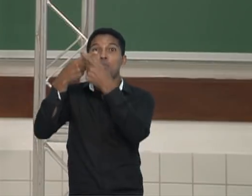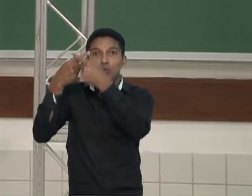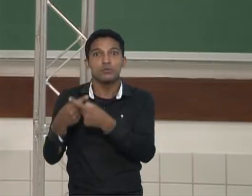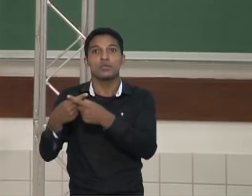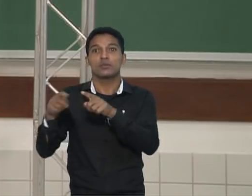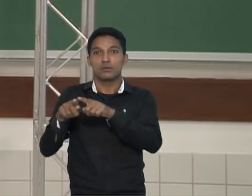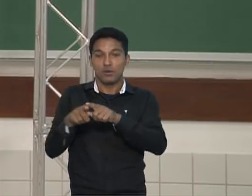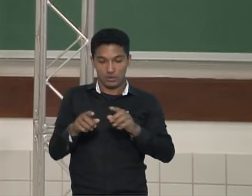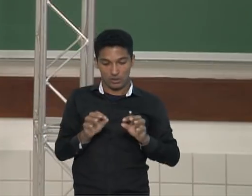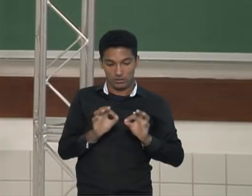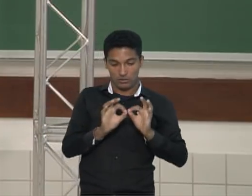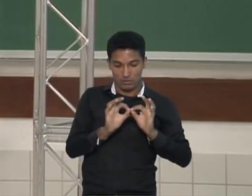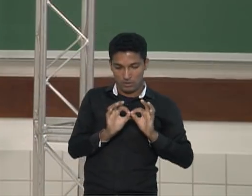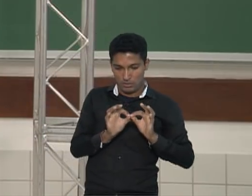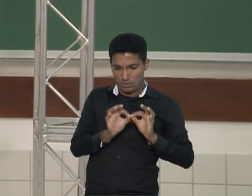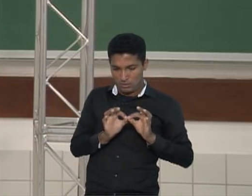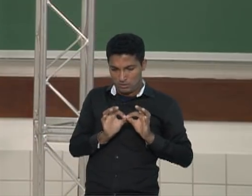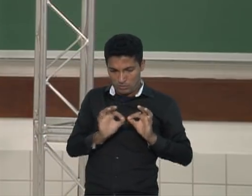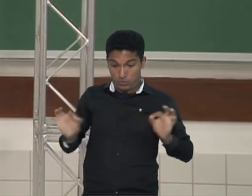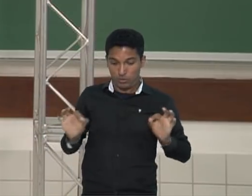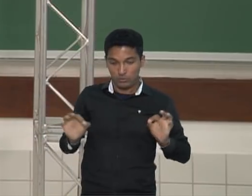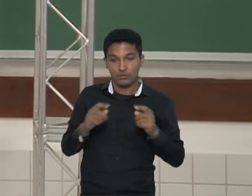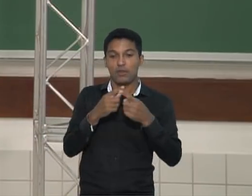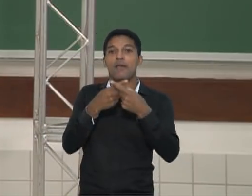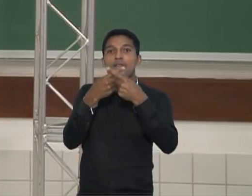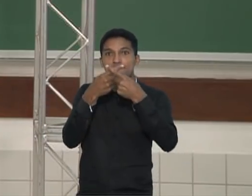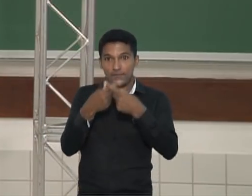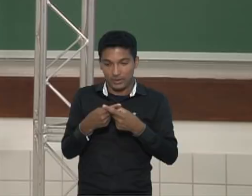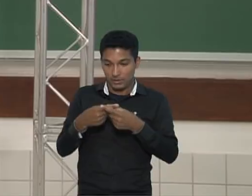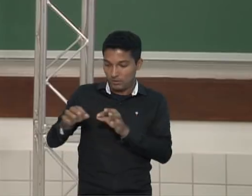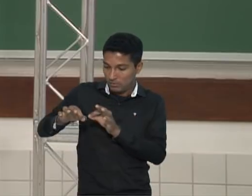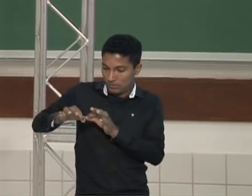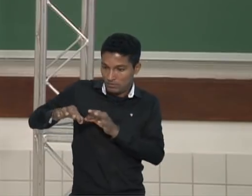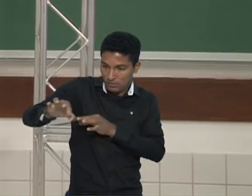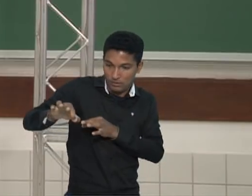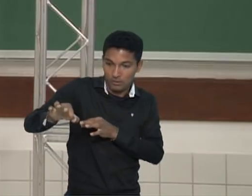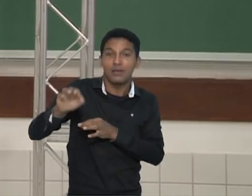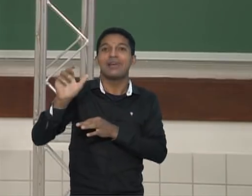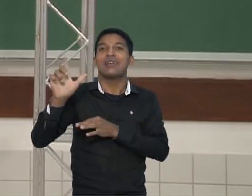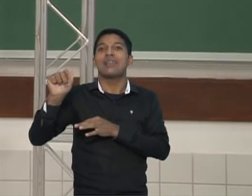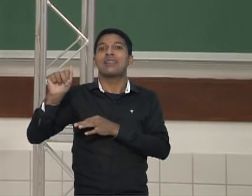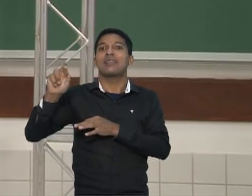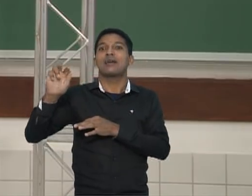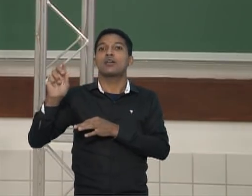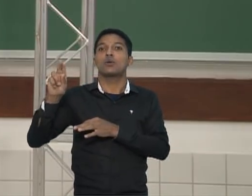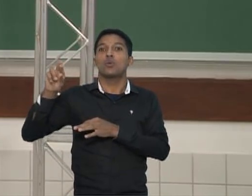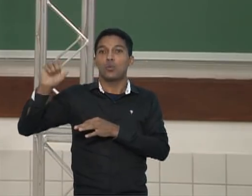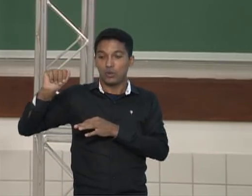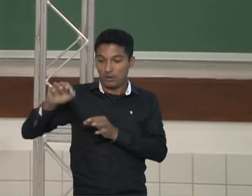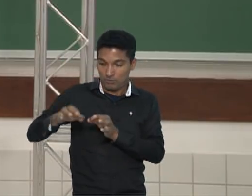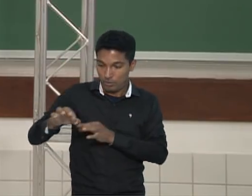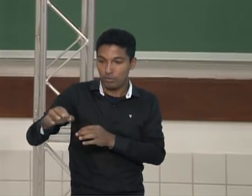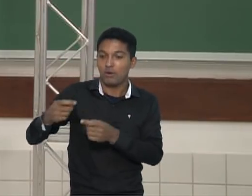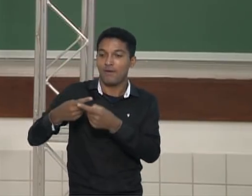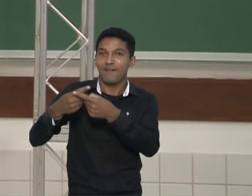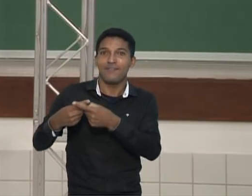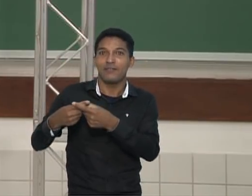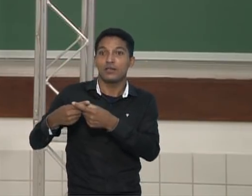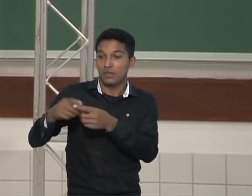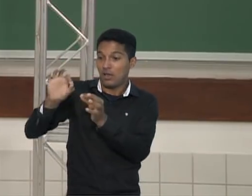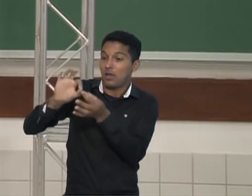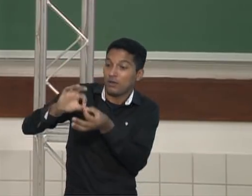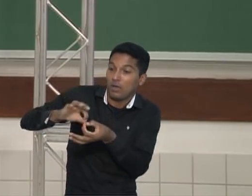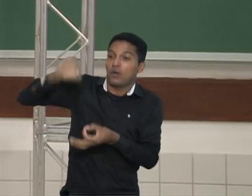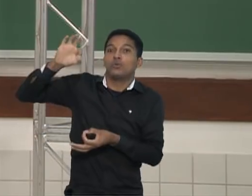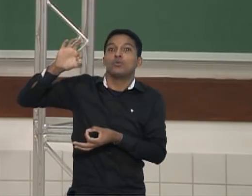do comprimento, vezes a largura e vezes a altura. São 3